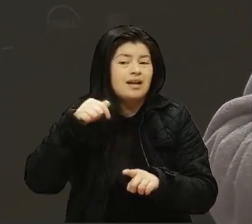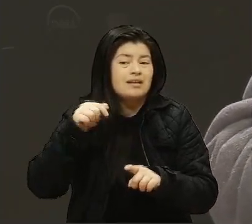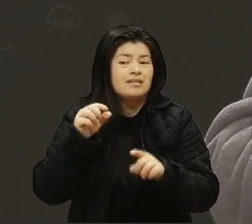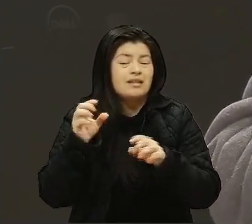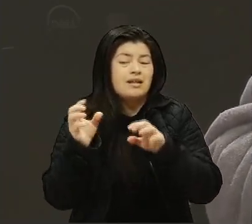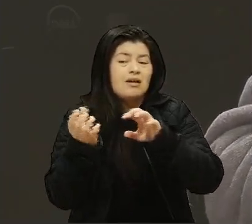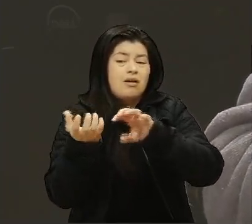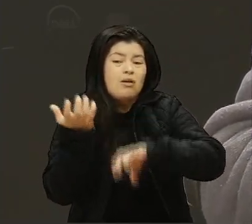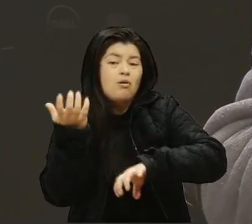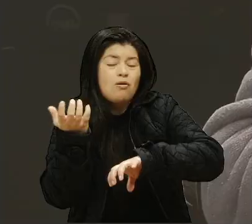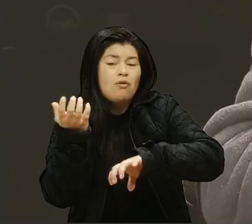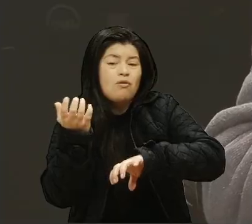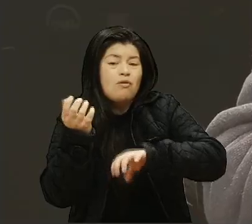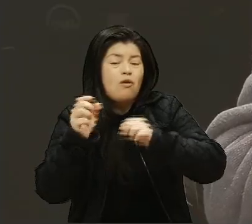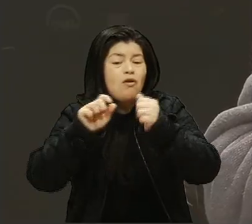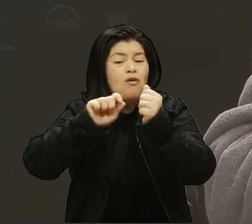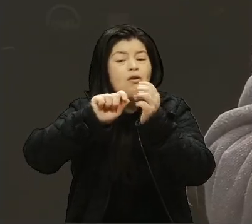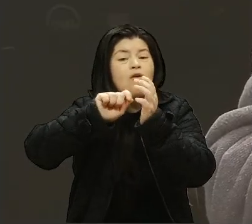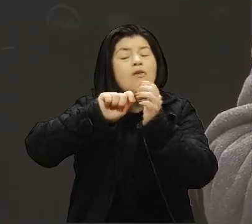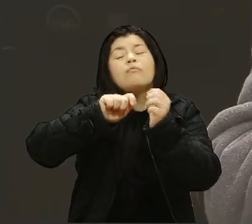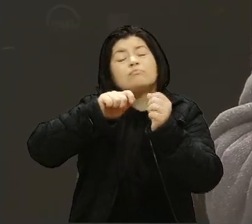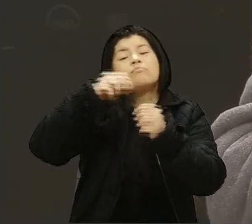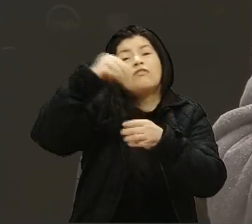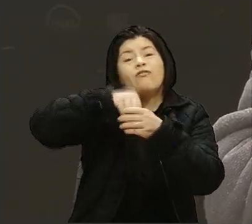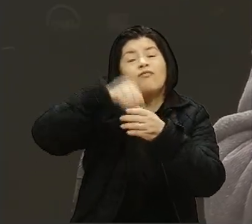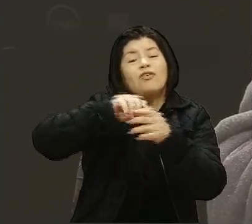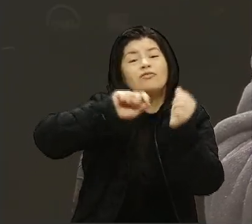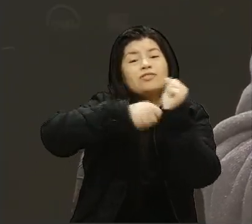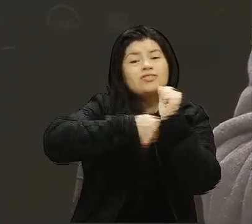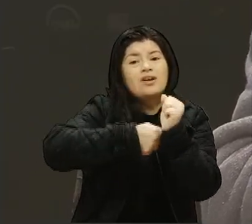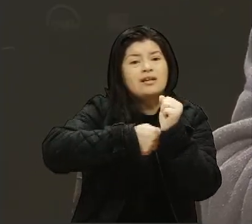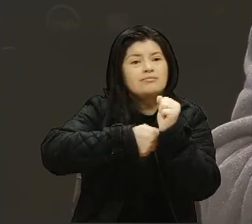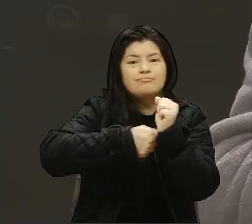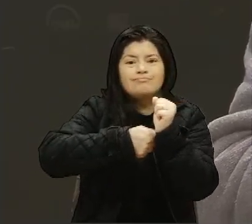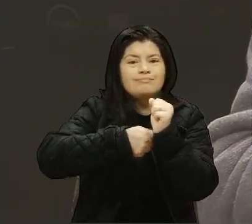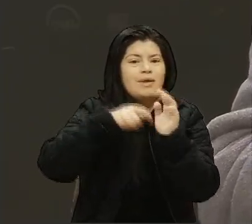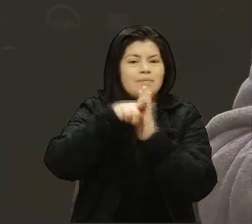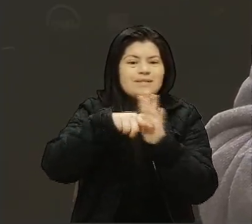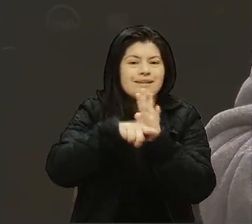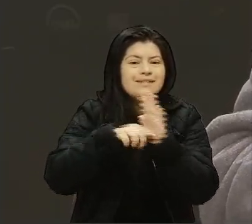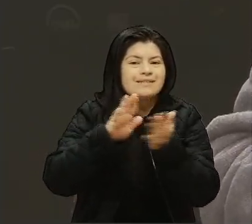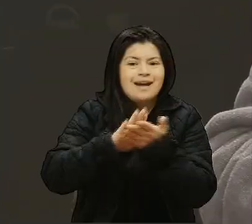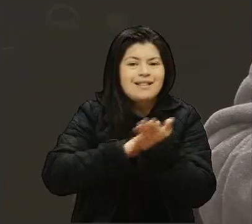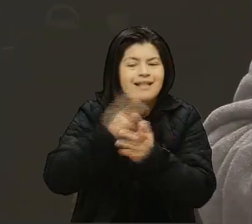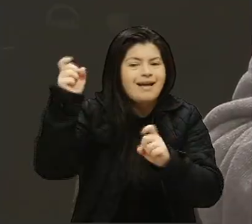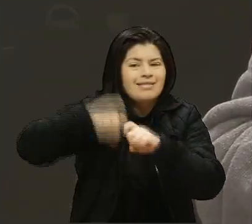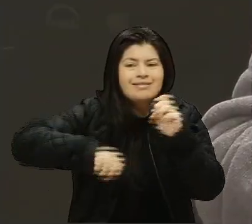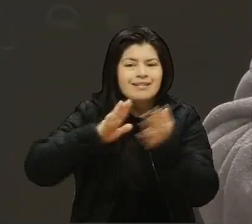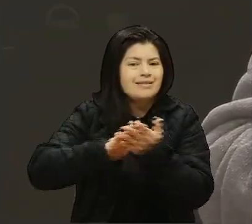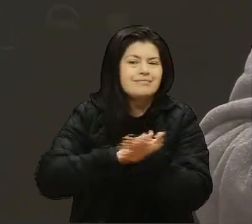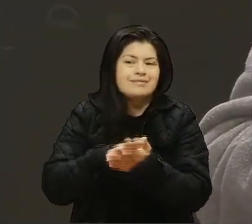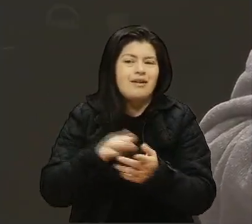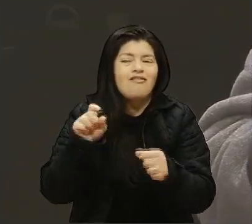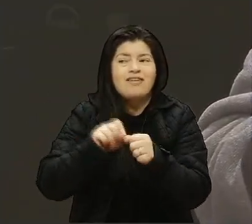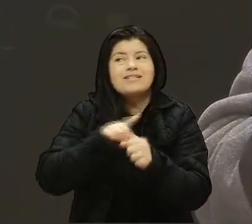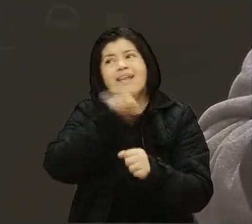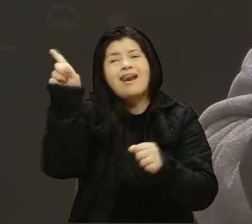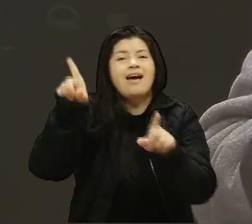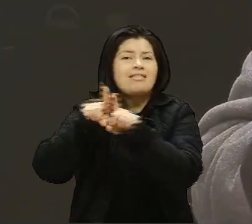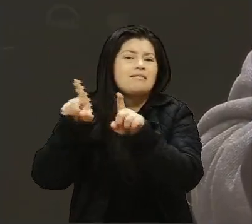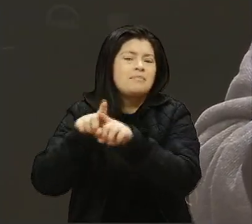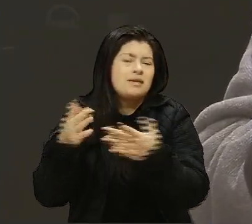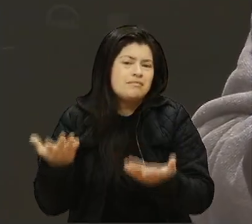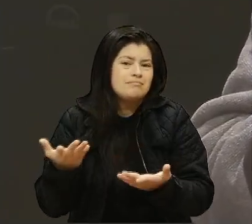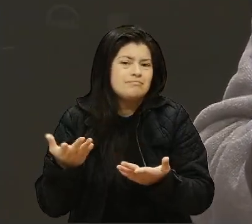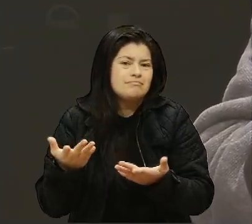com um voto fechado, vai votar para não investigar nem estupro mais, presidente. Que é isso que eles fazem lá. Eles atentam à dignidade